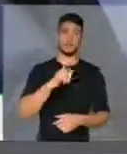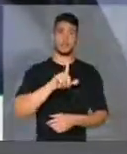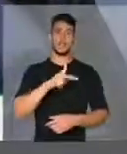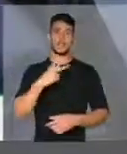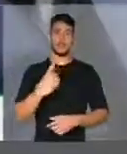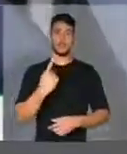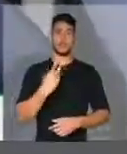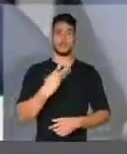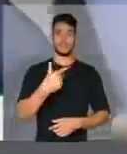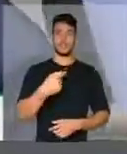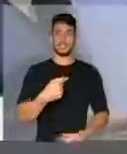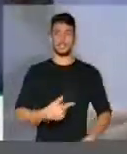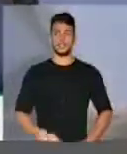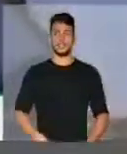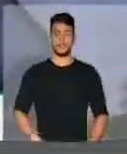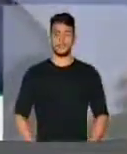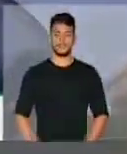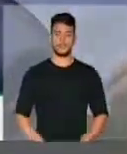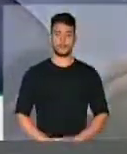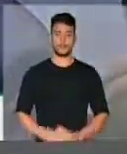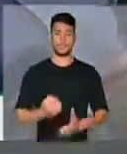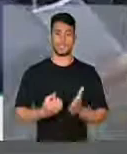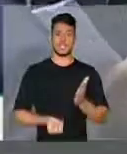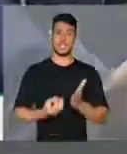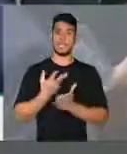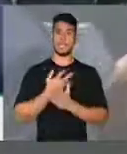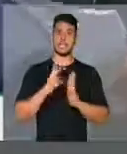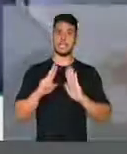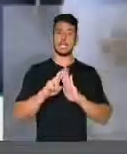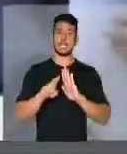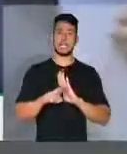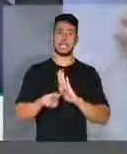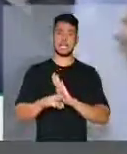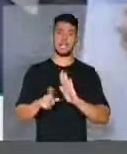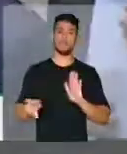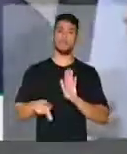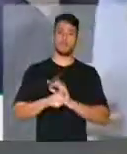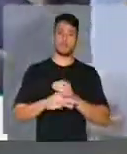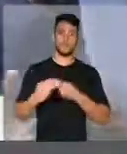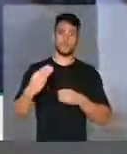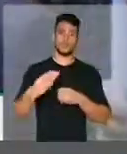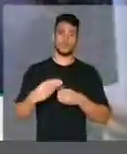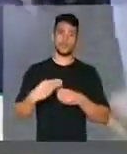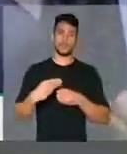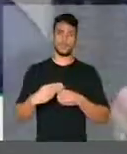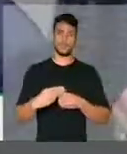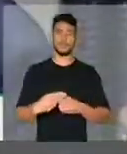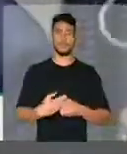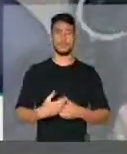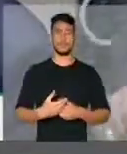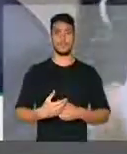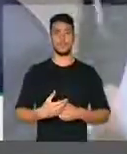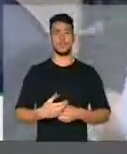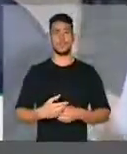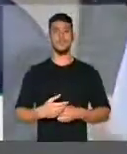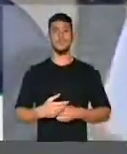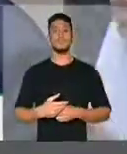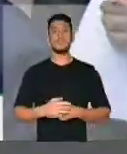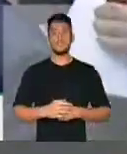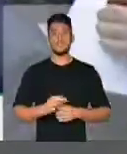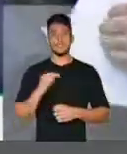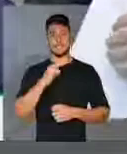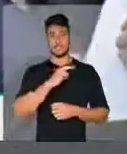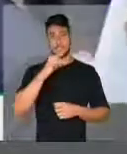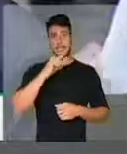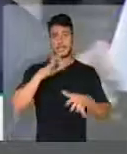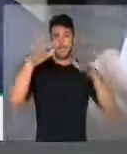137 que cria normas para a criação de novos municípios meu estado está do acúmulo tem apenas